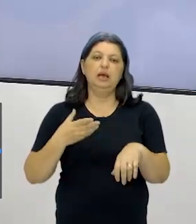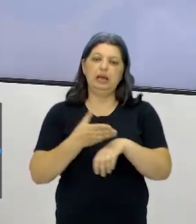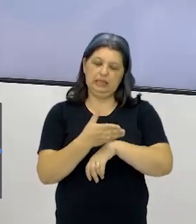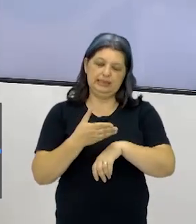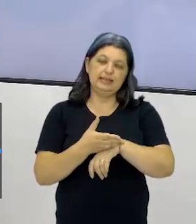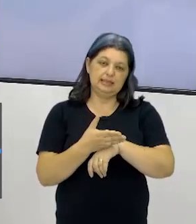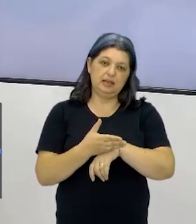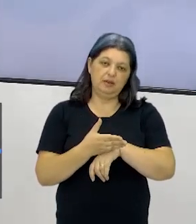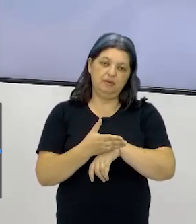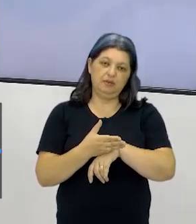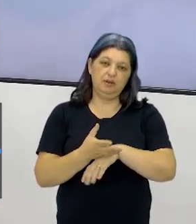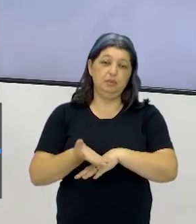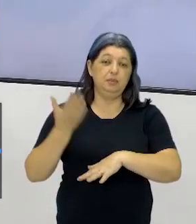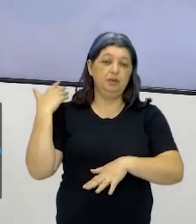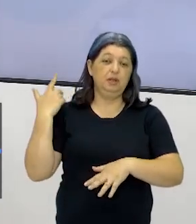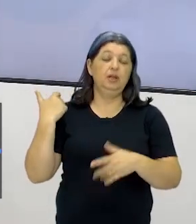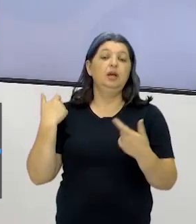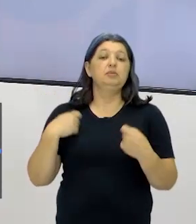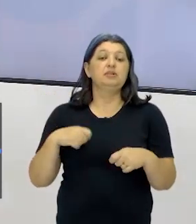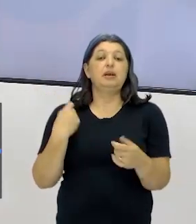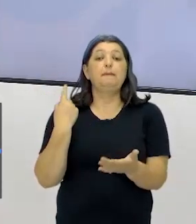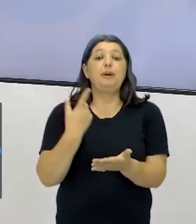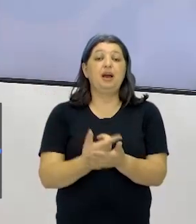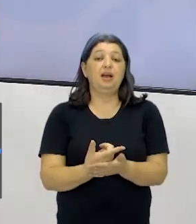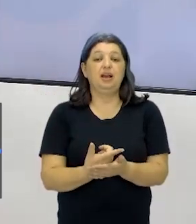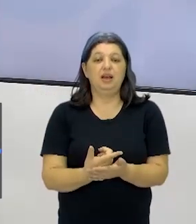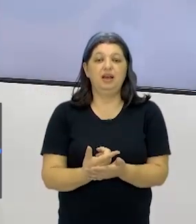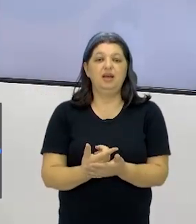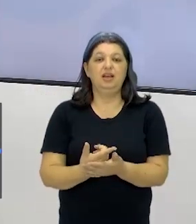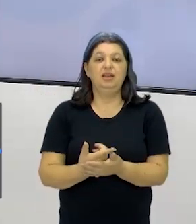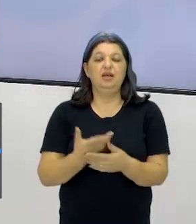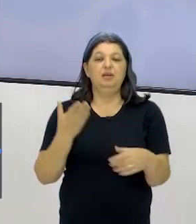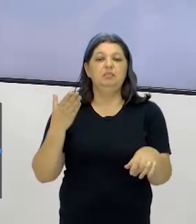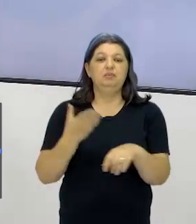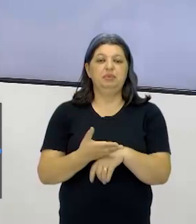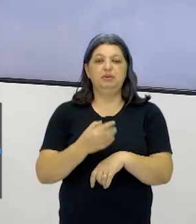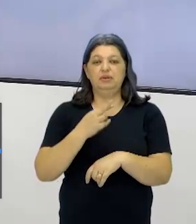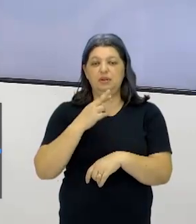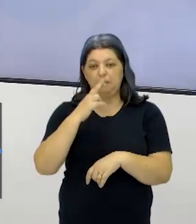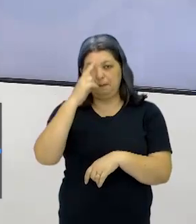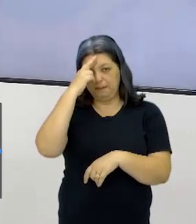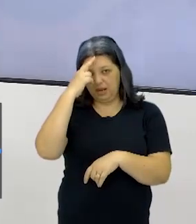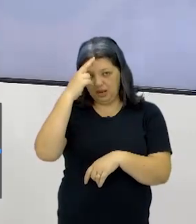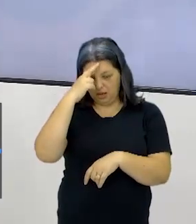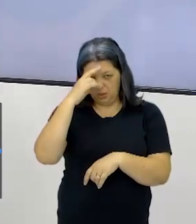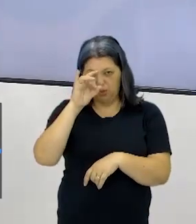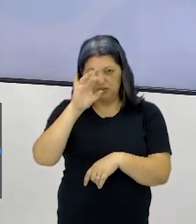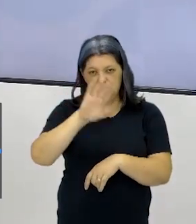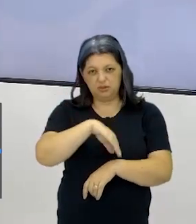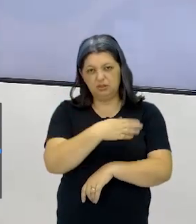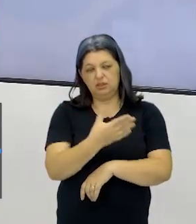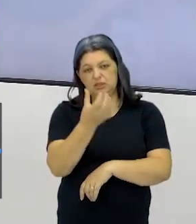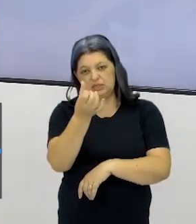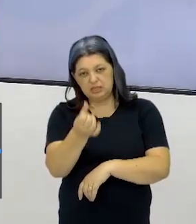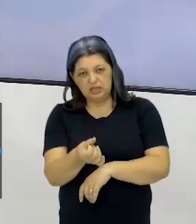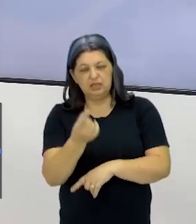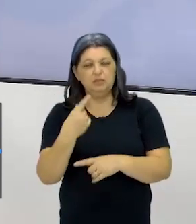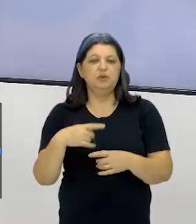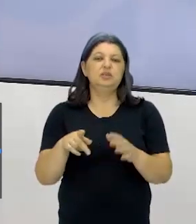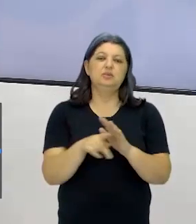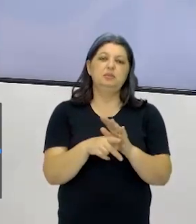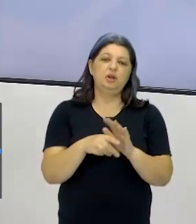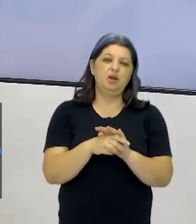né? Antigamente, aquele pagar um pulso. Entrava meia-noite, 6 da manhã, virava a noite na internet para pagar um pulso apenas. Caía o MSN, aquela coisa